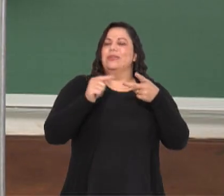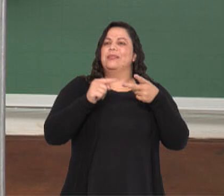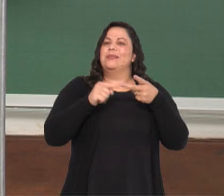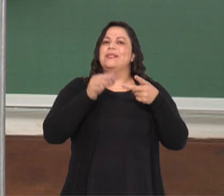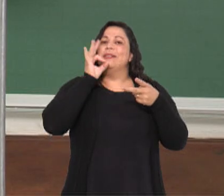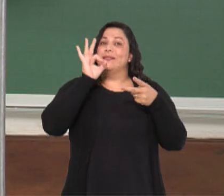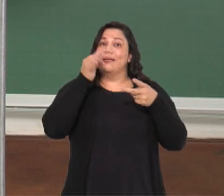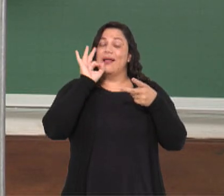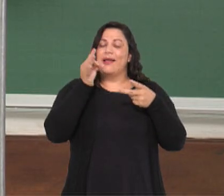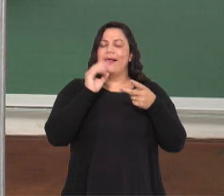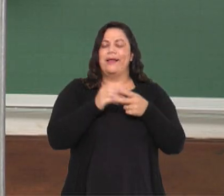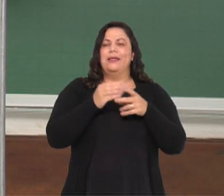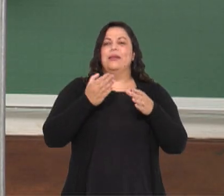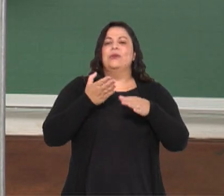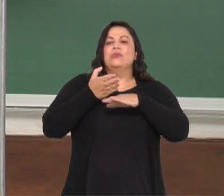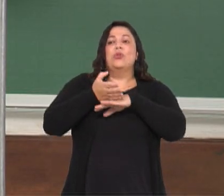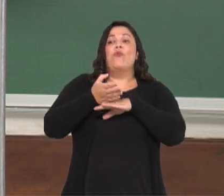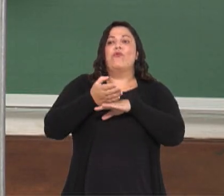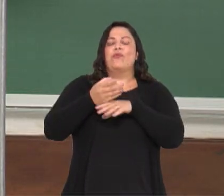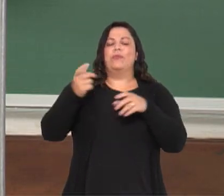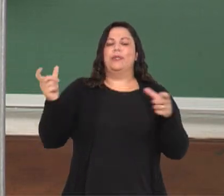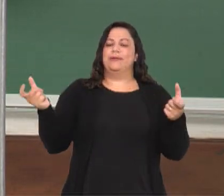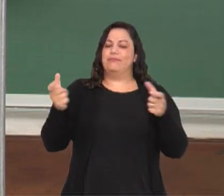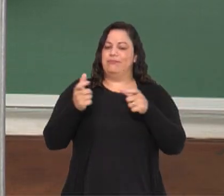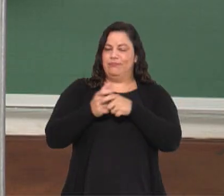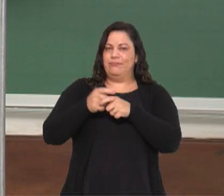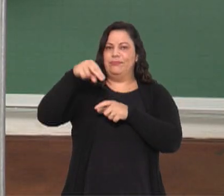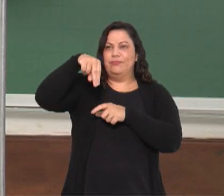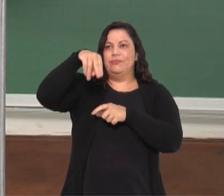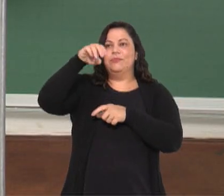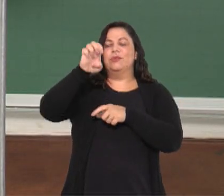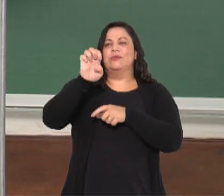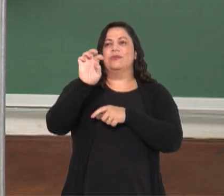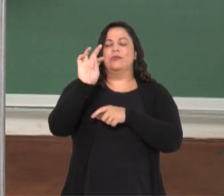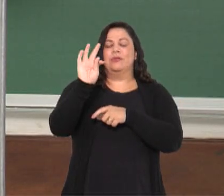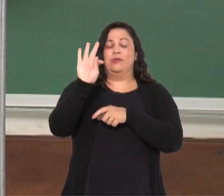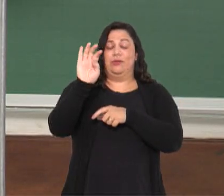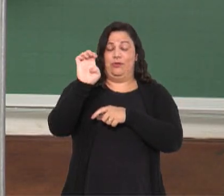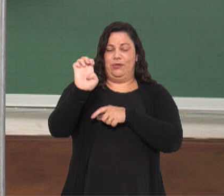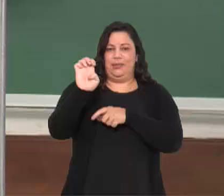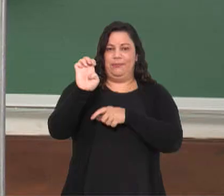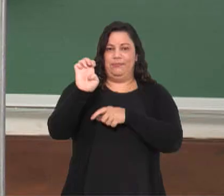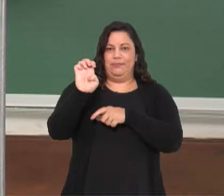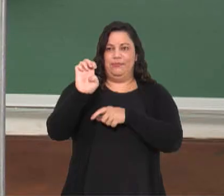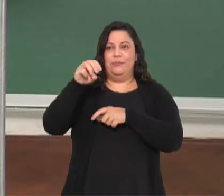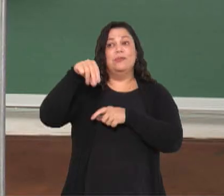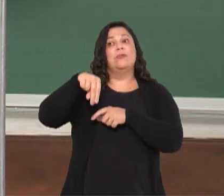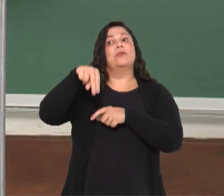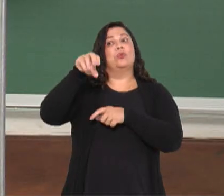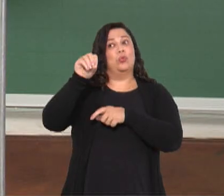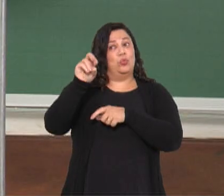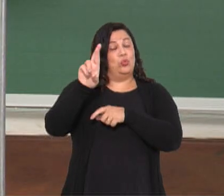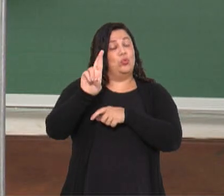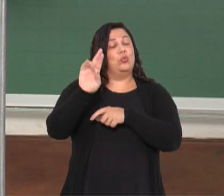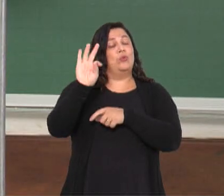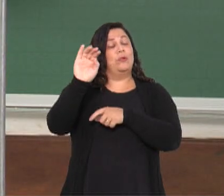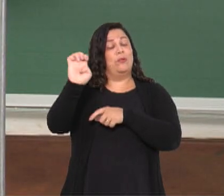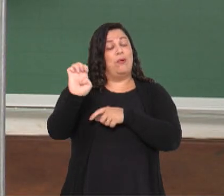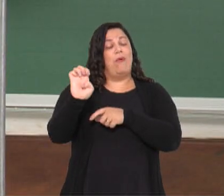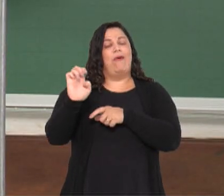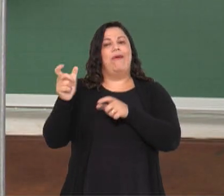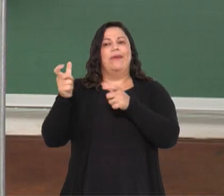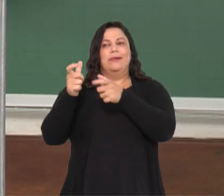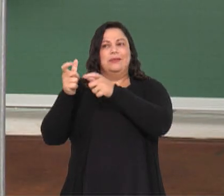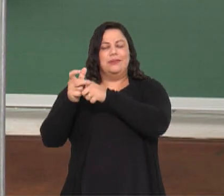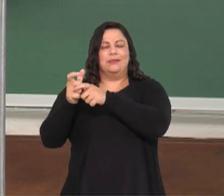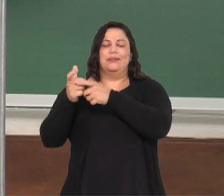do norte do Paraná. Então nós tivemos ali o norte pioneiro, né, o norte novo e o norte novíssimo ocupado ali.